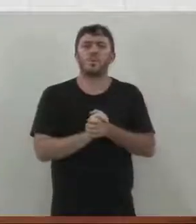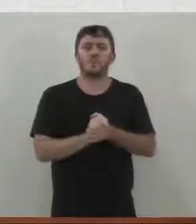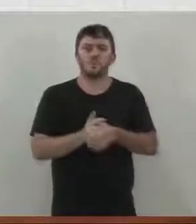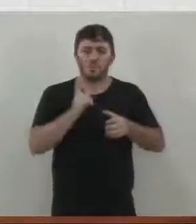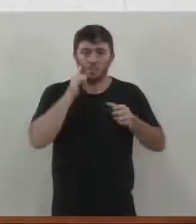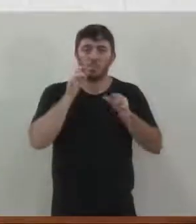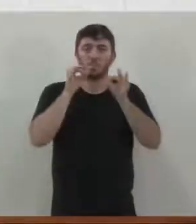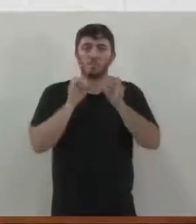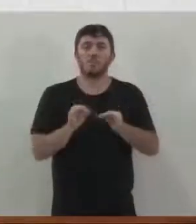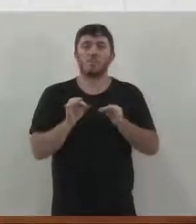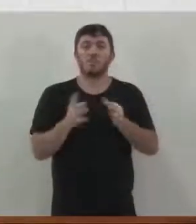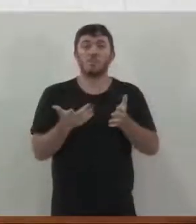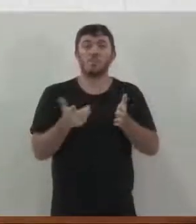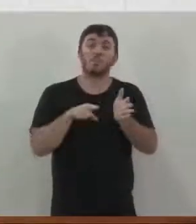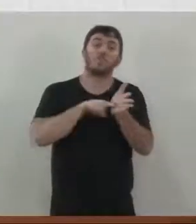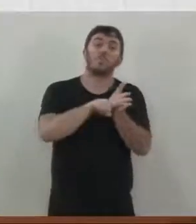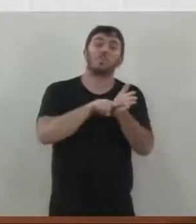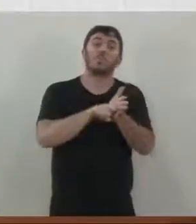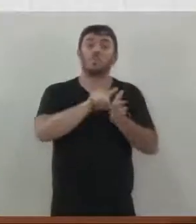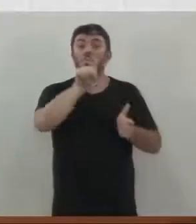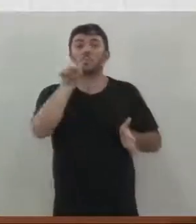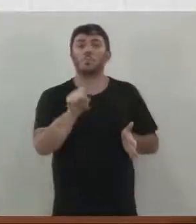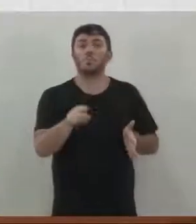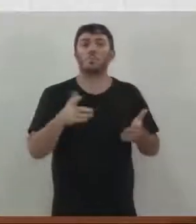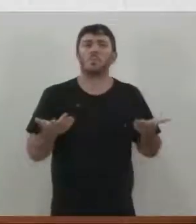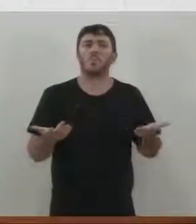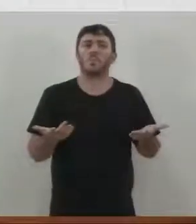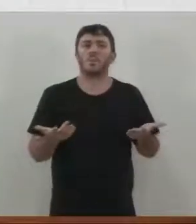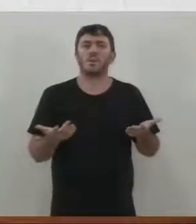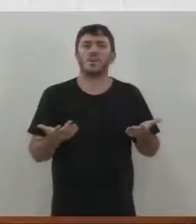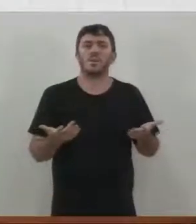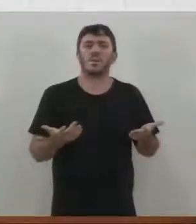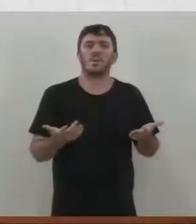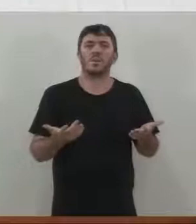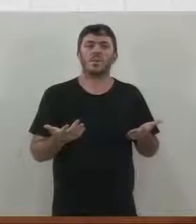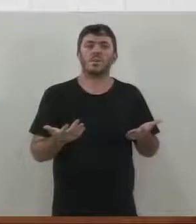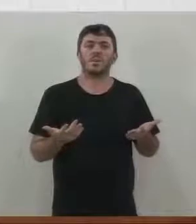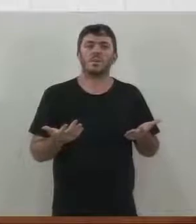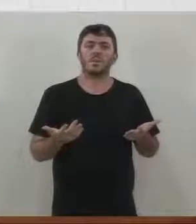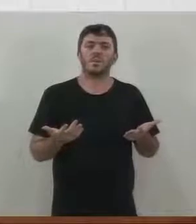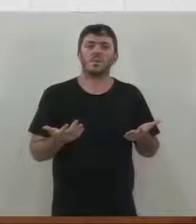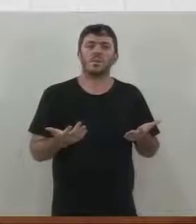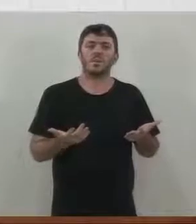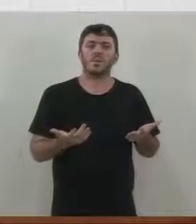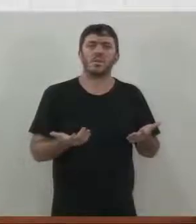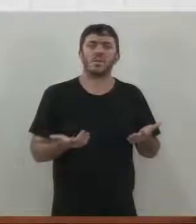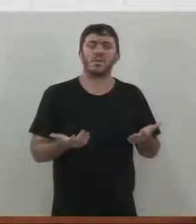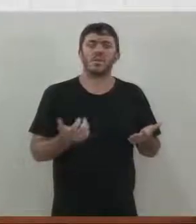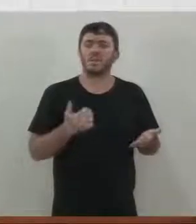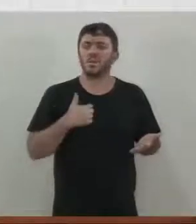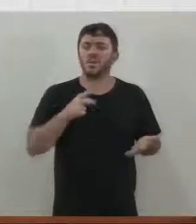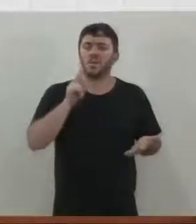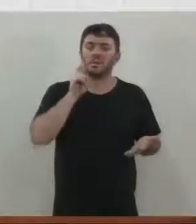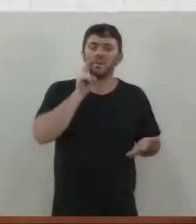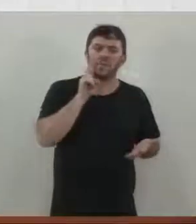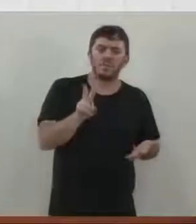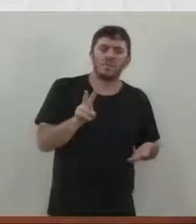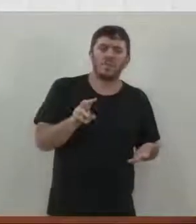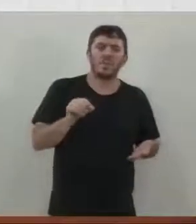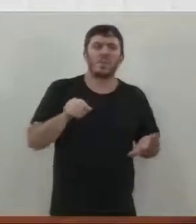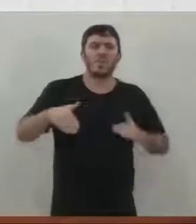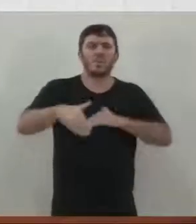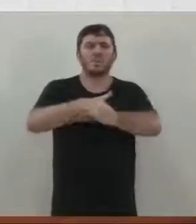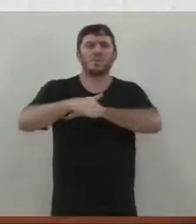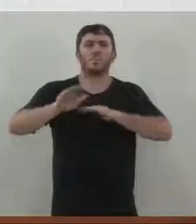contundente, porque para mim é contundente, porque foge da realidade daquilo que nós vimos, nós estamos vendo na